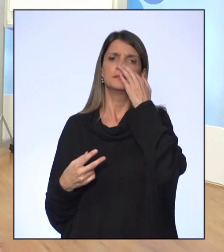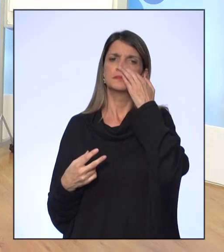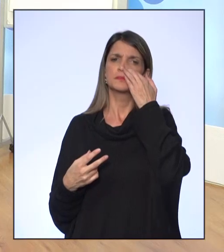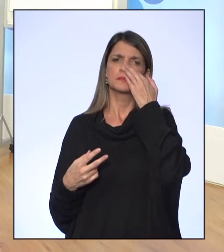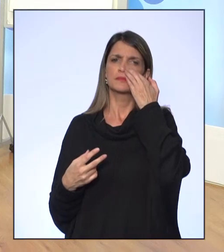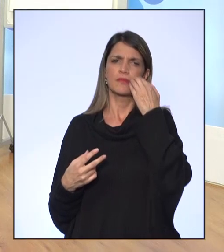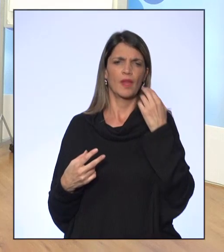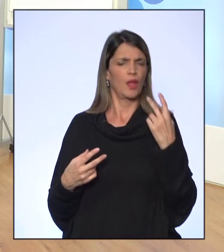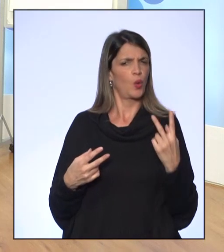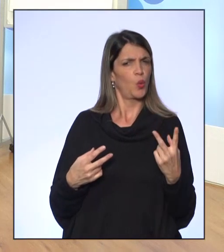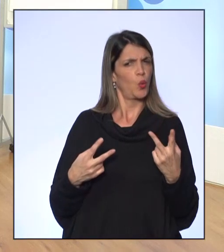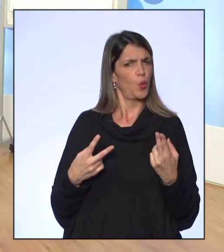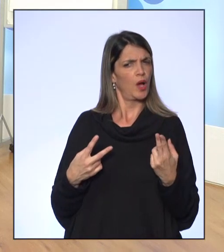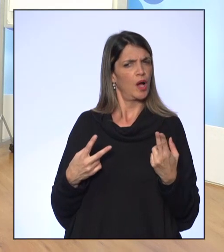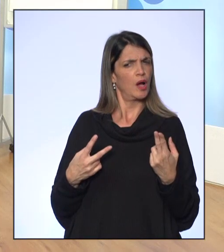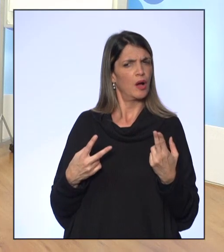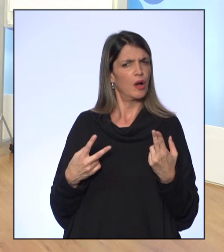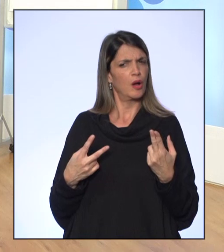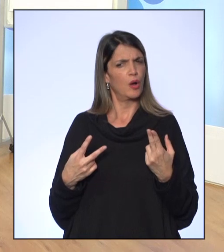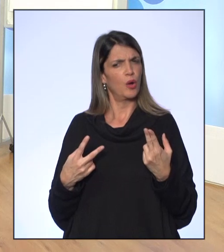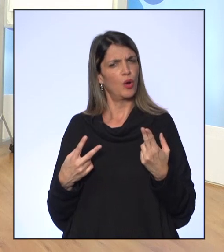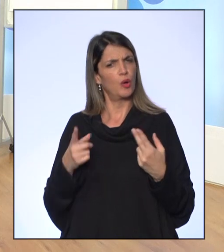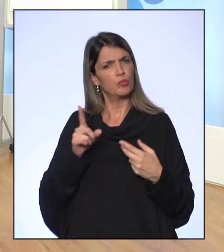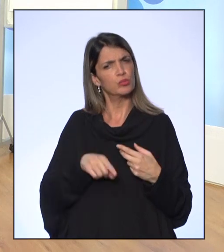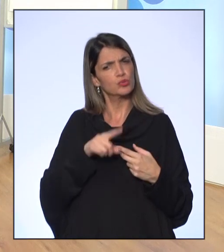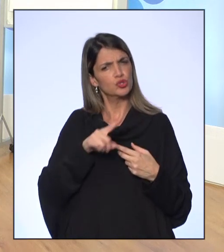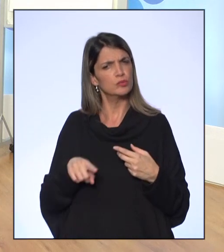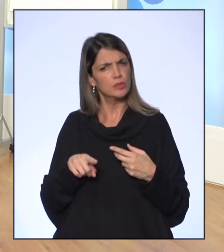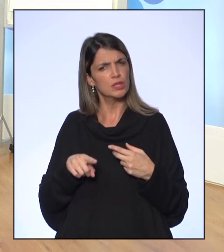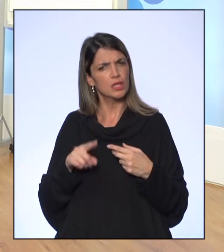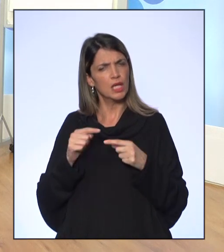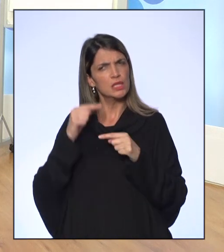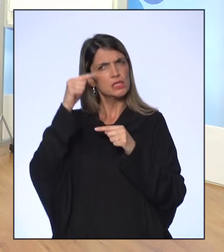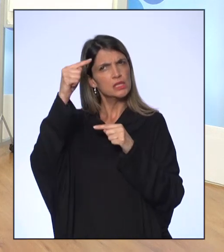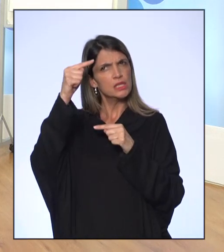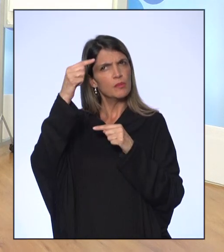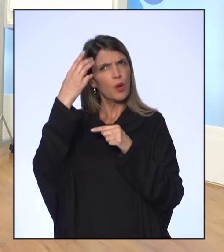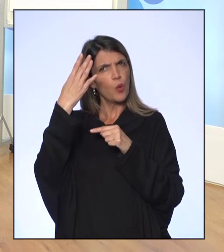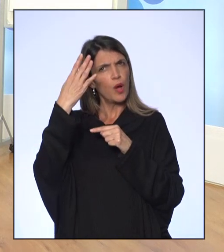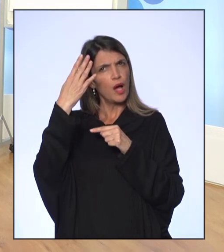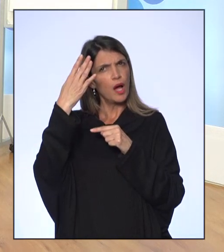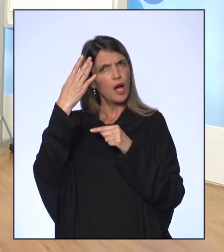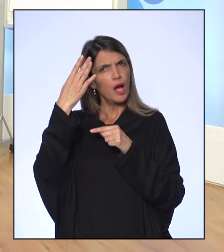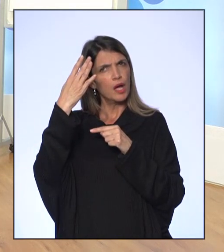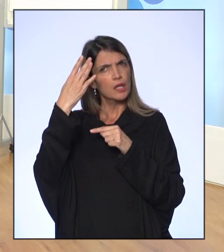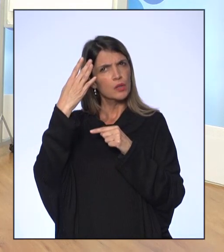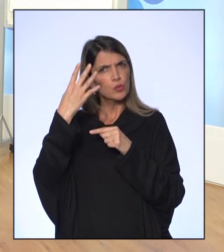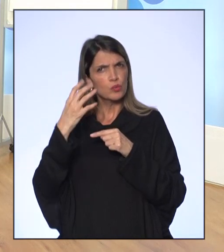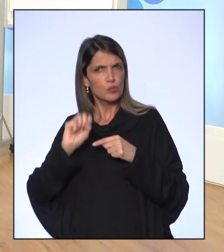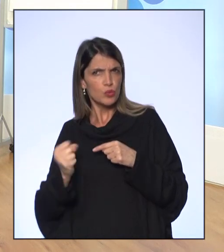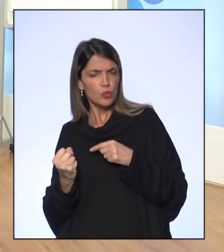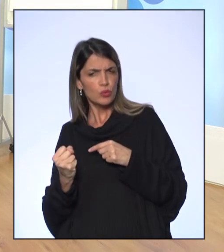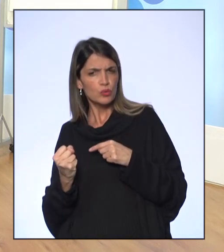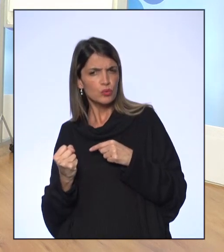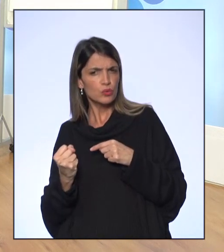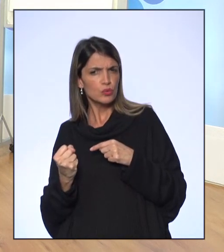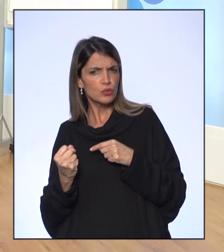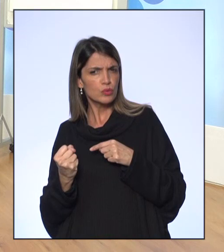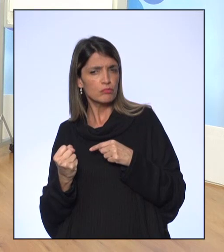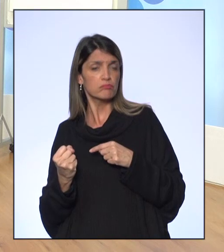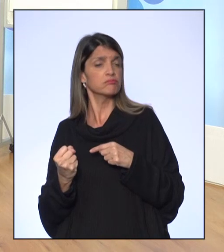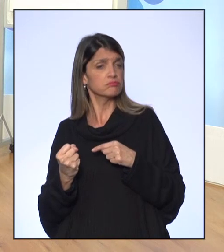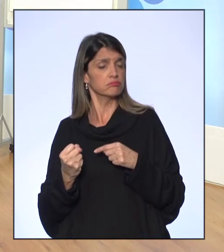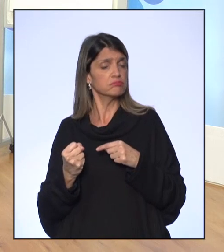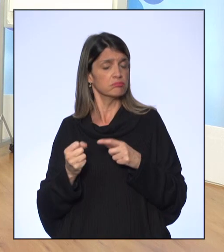se eu multiplicasse para em cima virar 4, eu multiplicasse por 8, talvez? Em cima e embaixo por 8? Acho que Também sim, né? seria